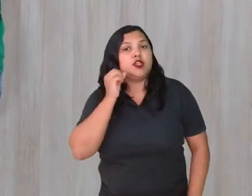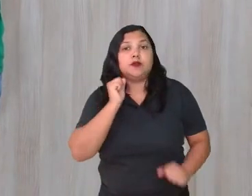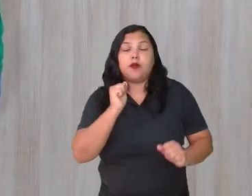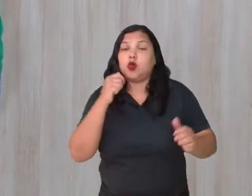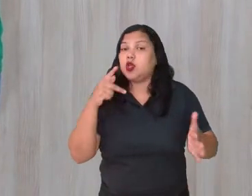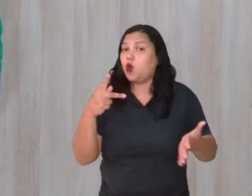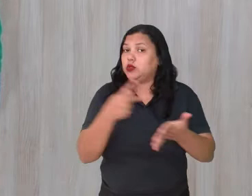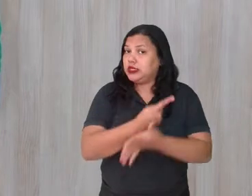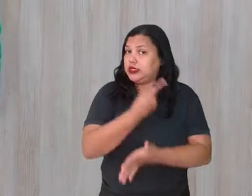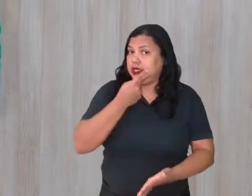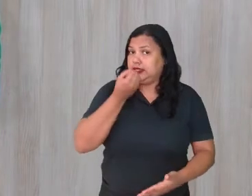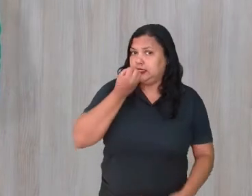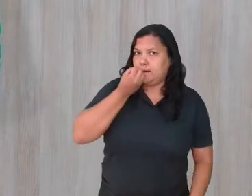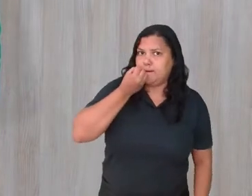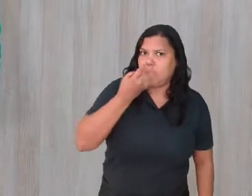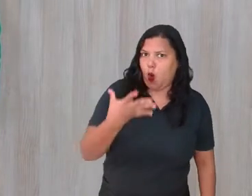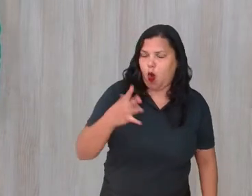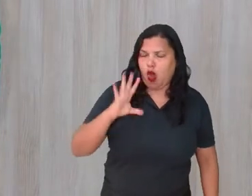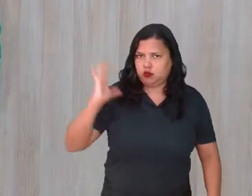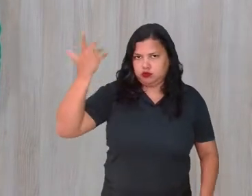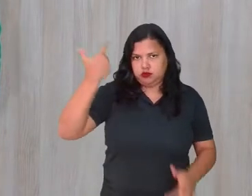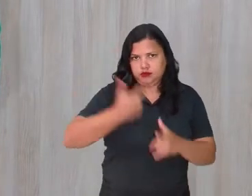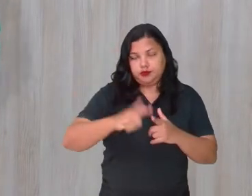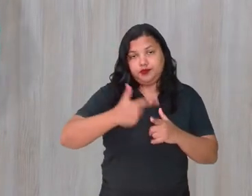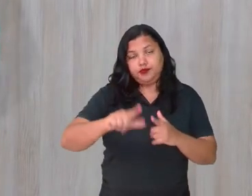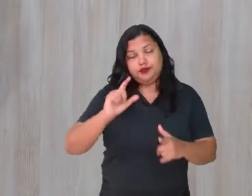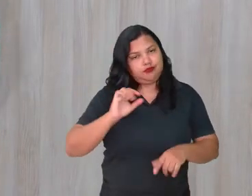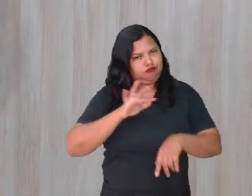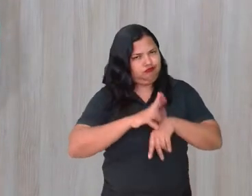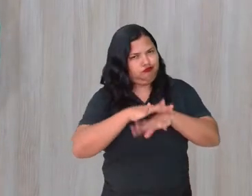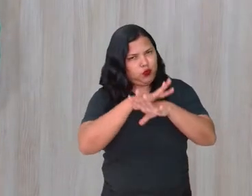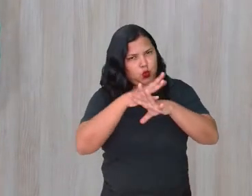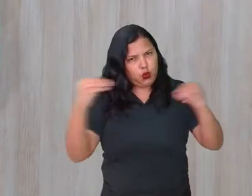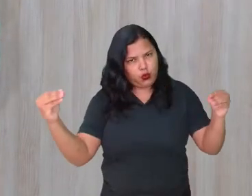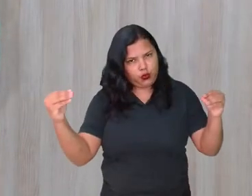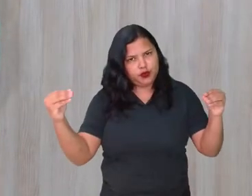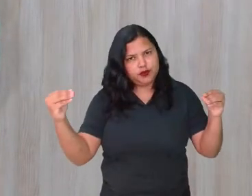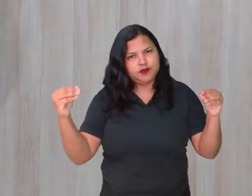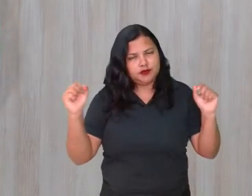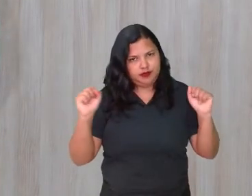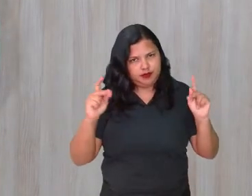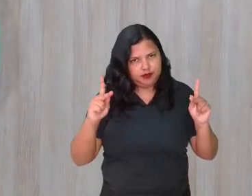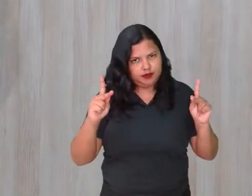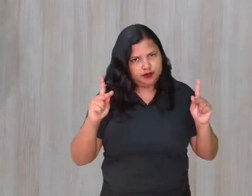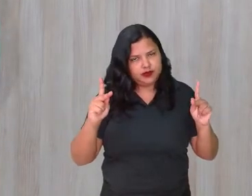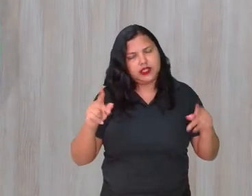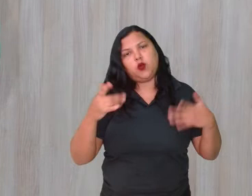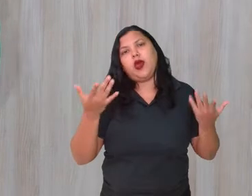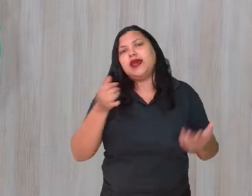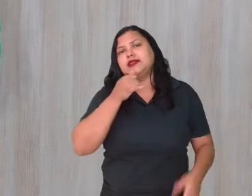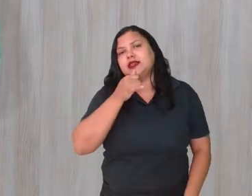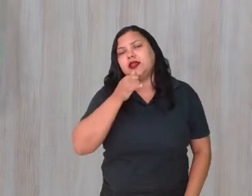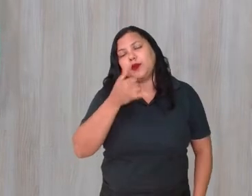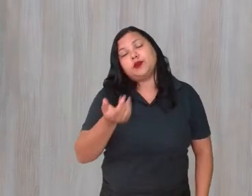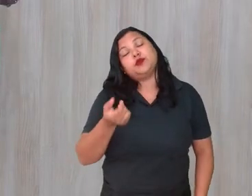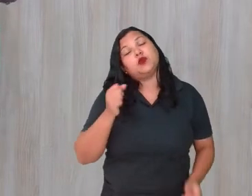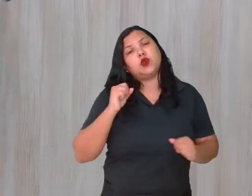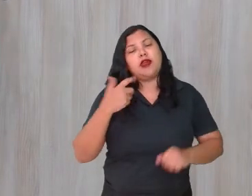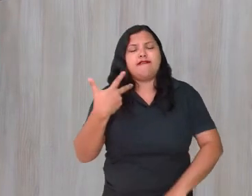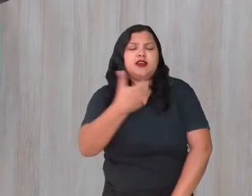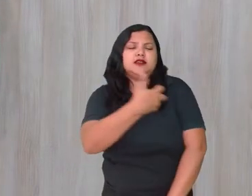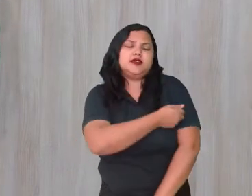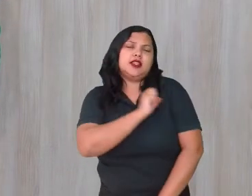ser eficiente, ou seja, resolver o problema que está proposto a ela, né? Ou seja, tomar uma determinada vacina ou tomar